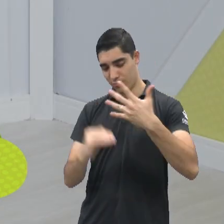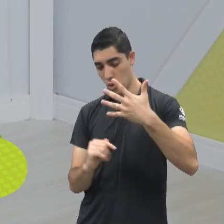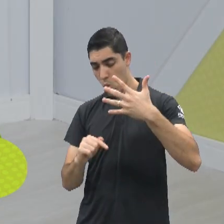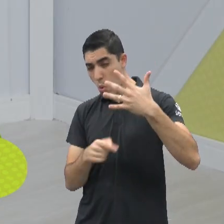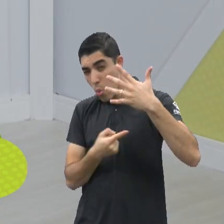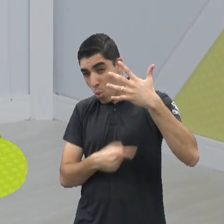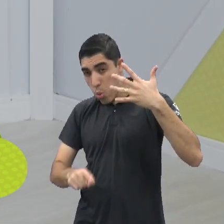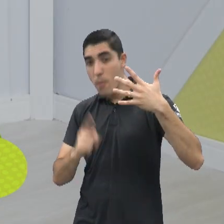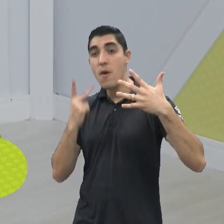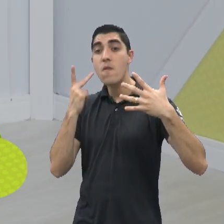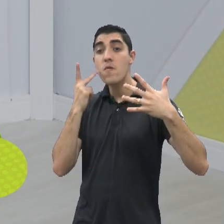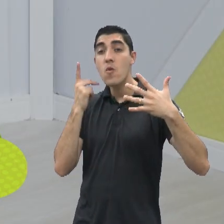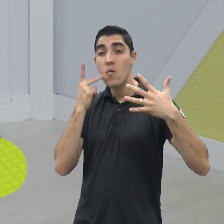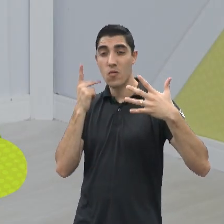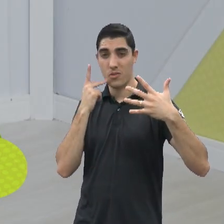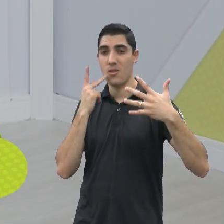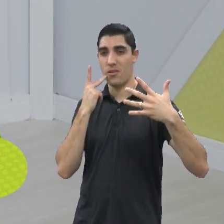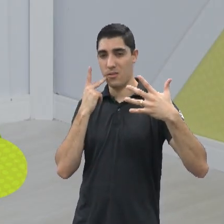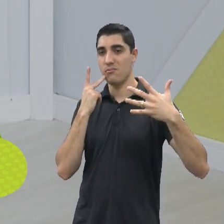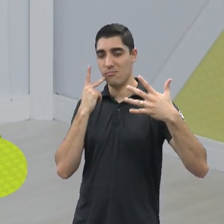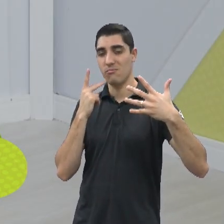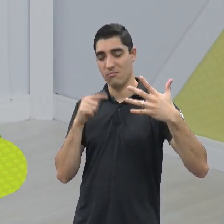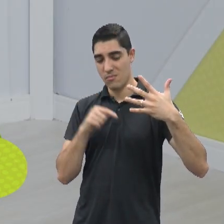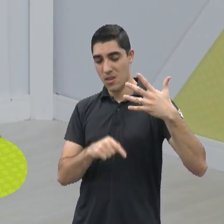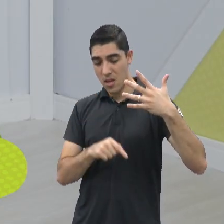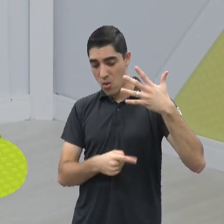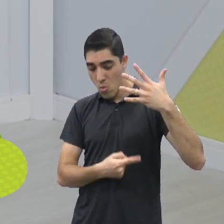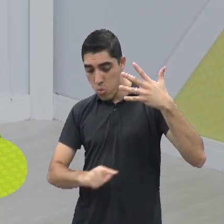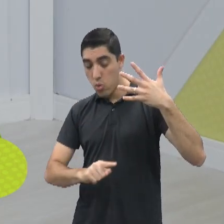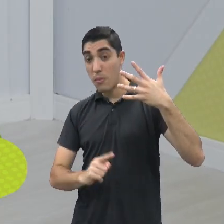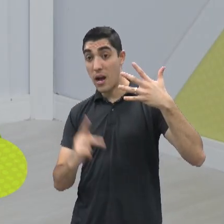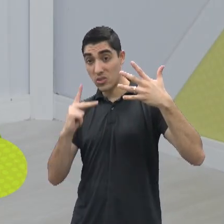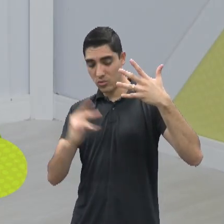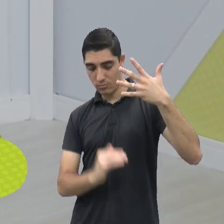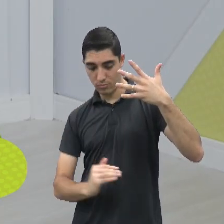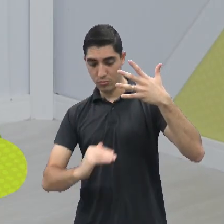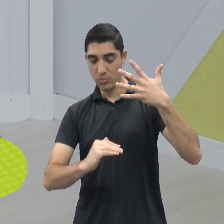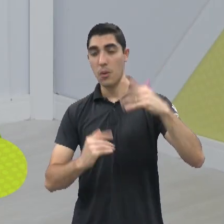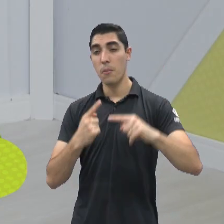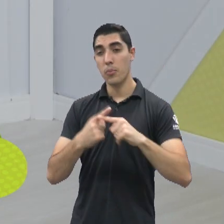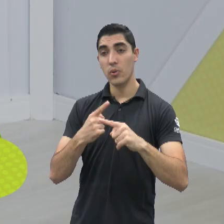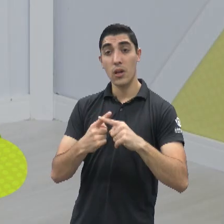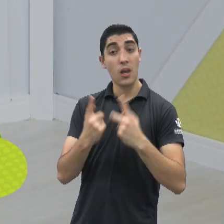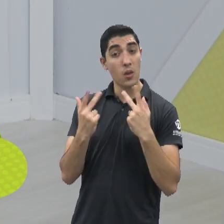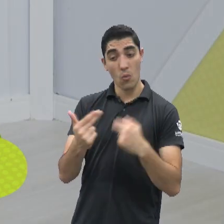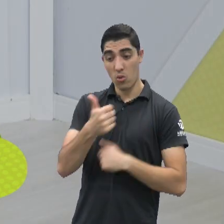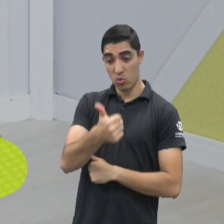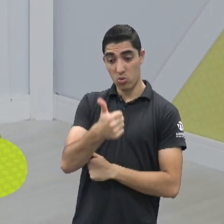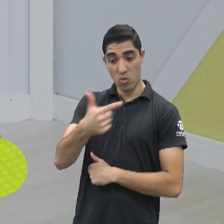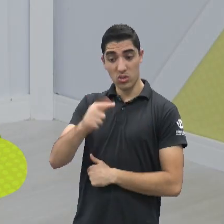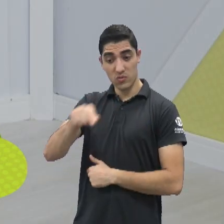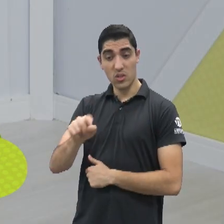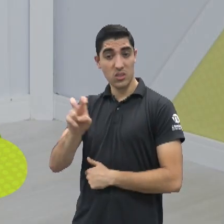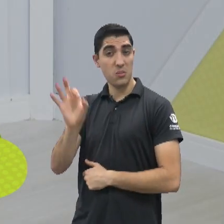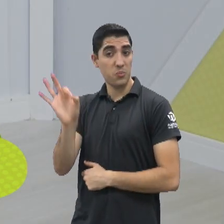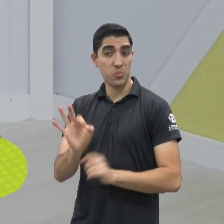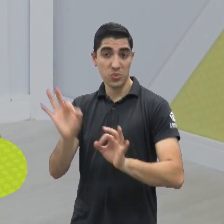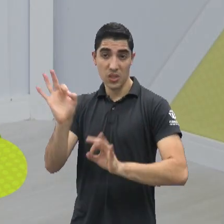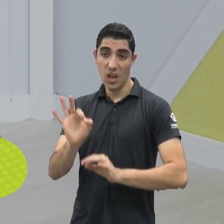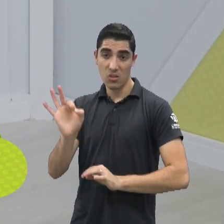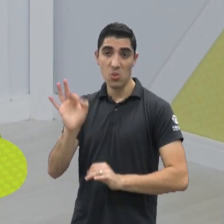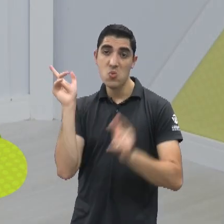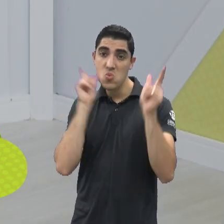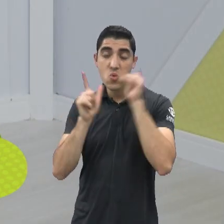por número de pontos, no saldo, né, de pontos, porque o aproveitamento dos dois é o mesmo, 12,5. Então, o São José precisa vencer